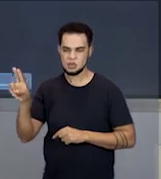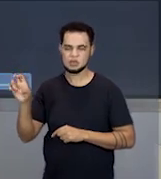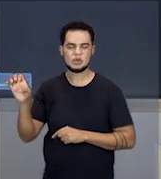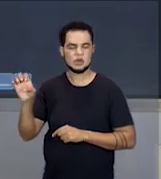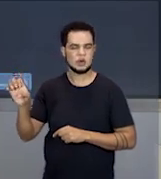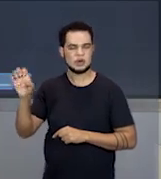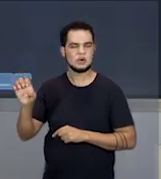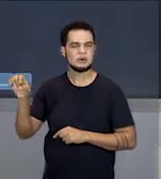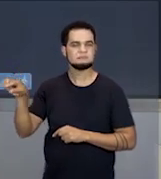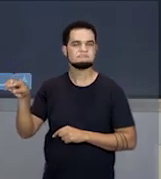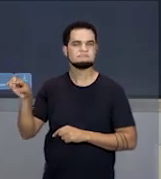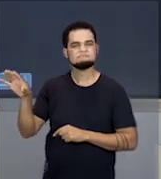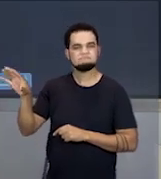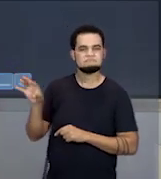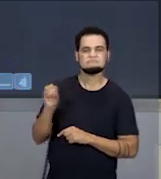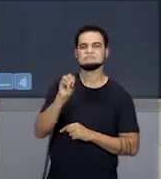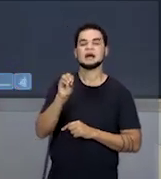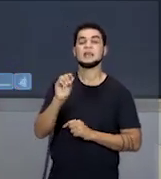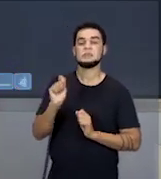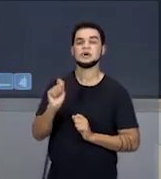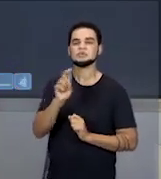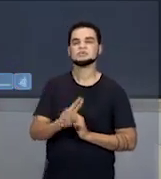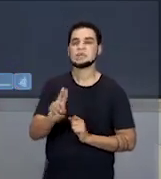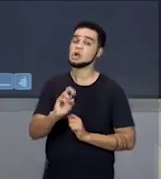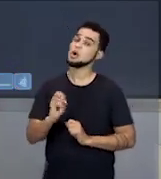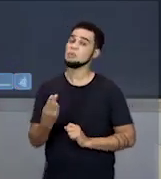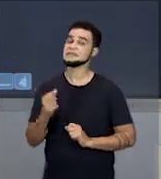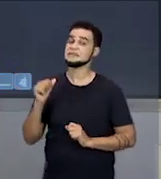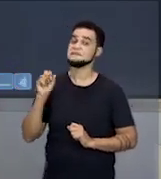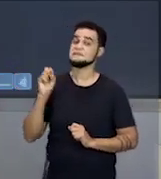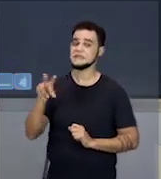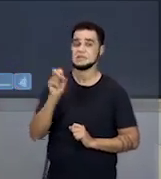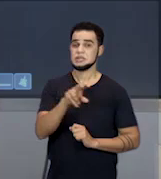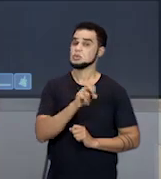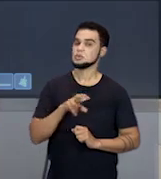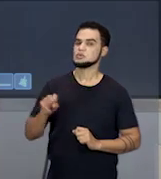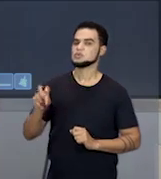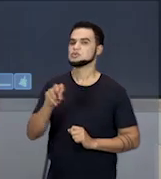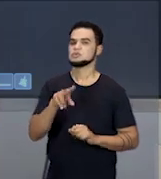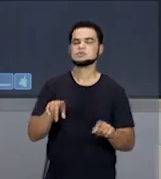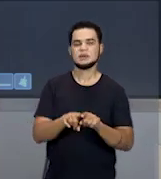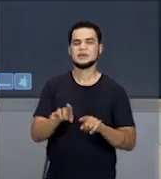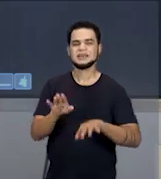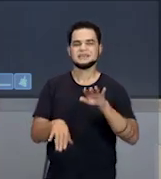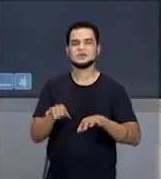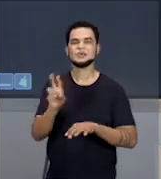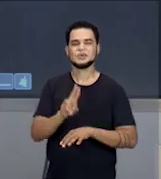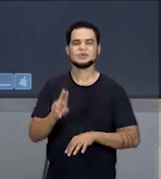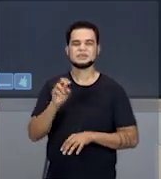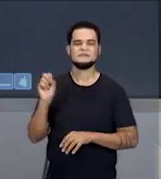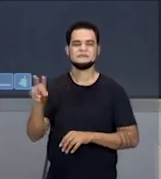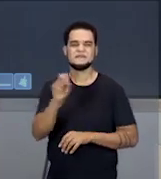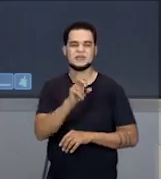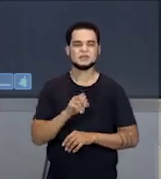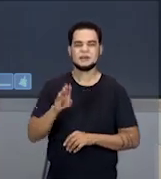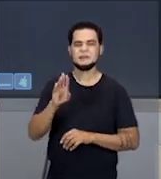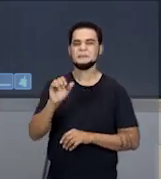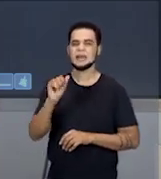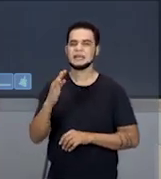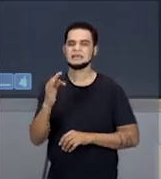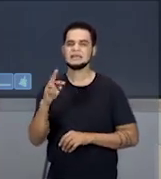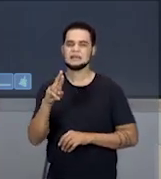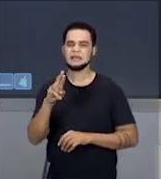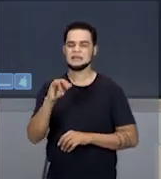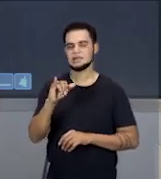pode ser uma bactéria ou até mesmo um vírus, que geralmente a gente utiliza vírus bacteriófagos. Tá? Por isso que nós